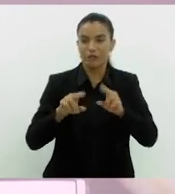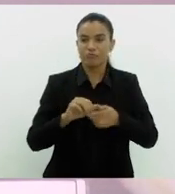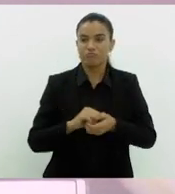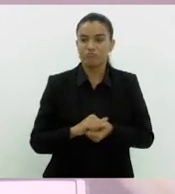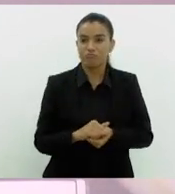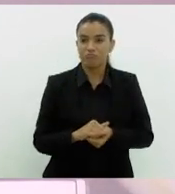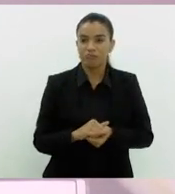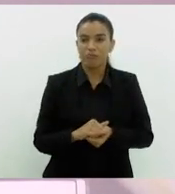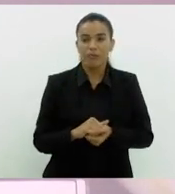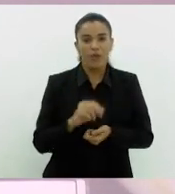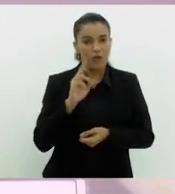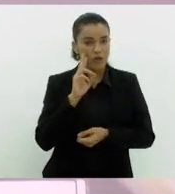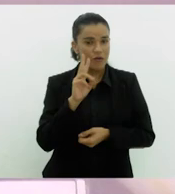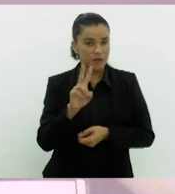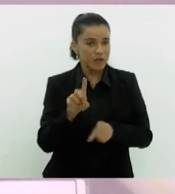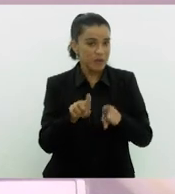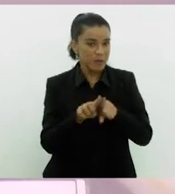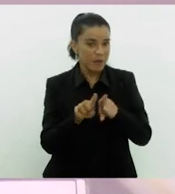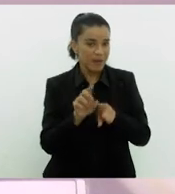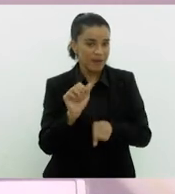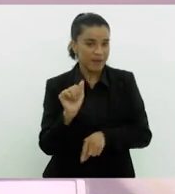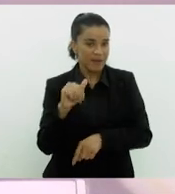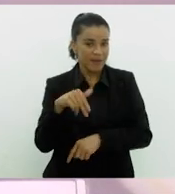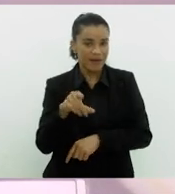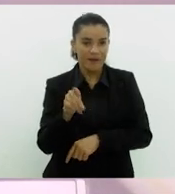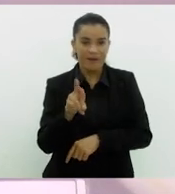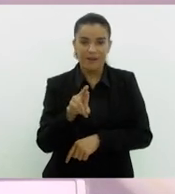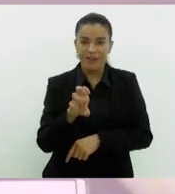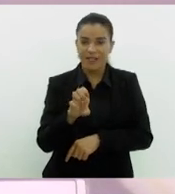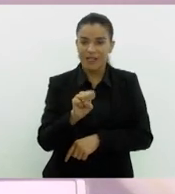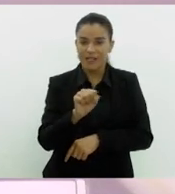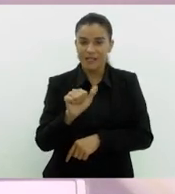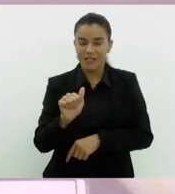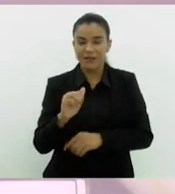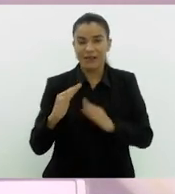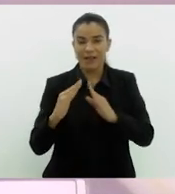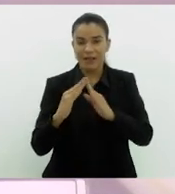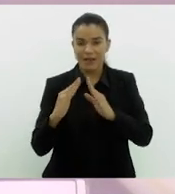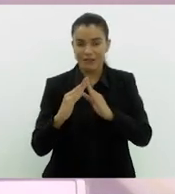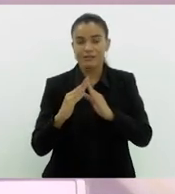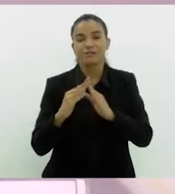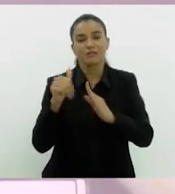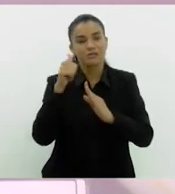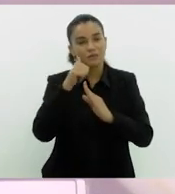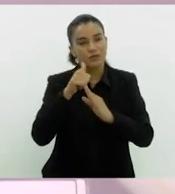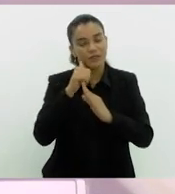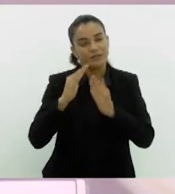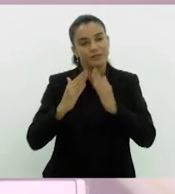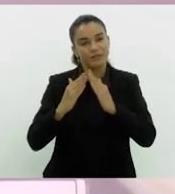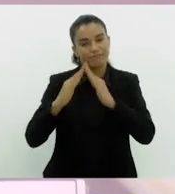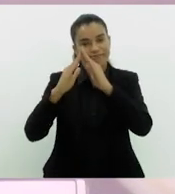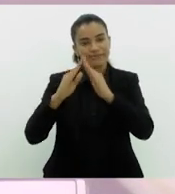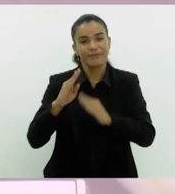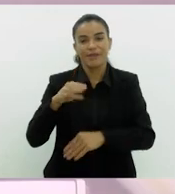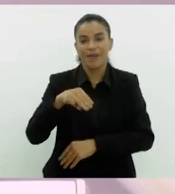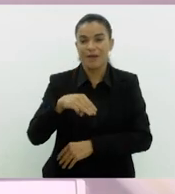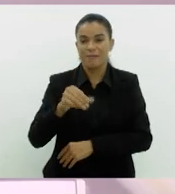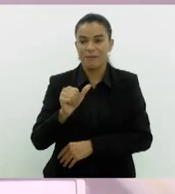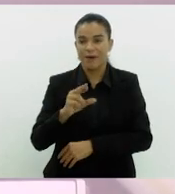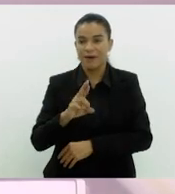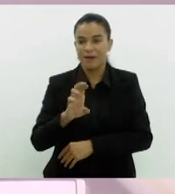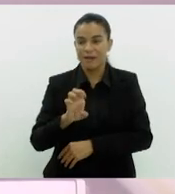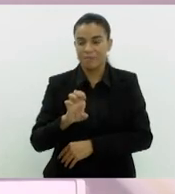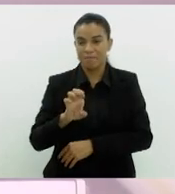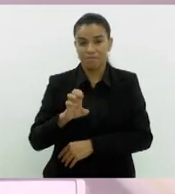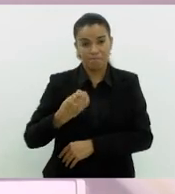mas também tem a Andresa aqui, representando a Casa das Mulheres da Maré. Então, muito obrigada pela presença de vocês, é